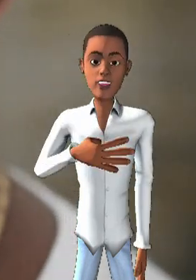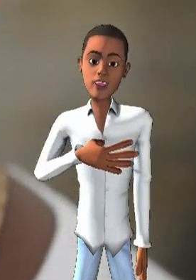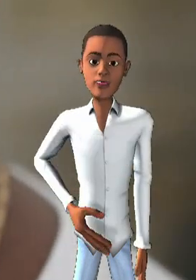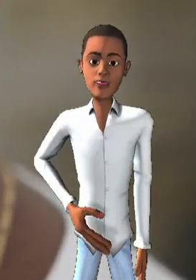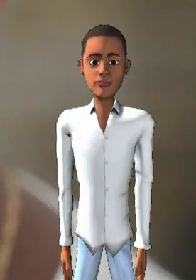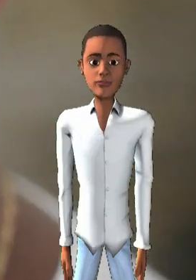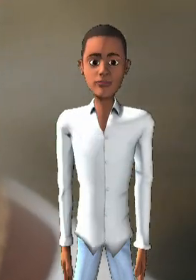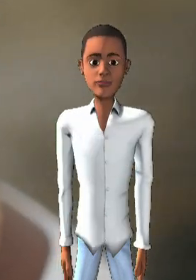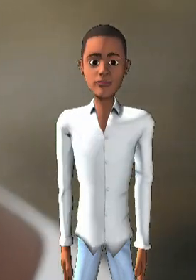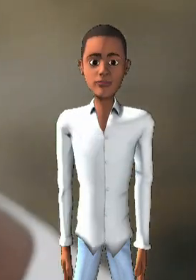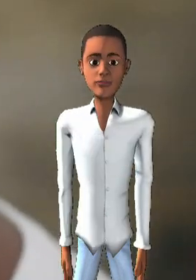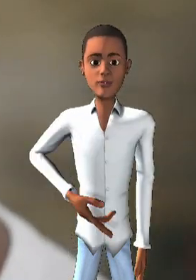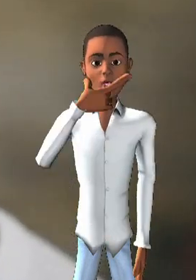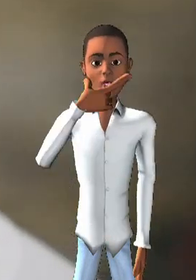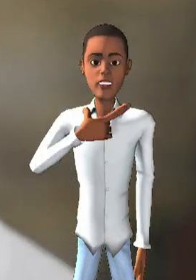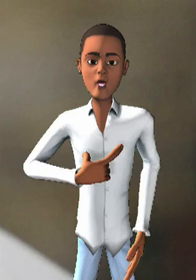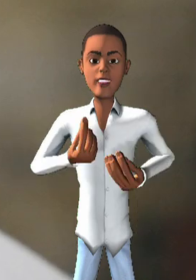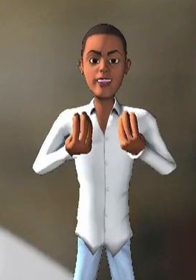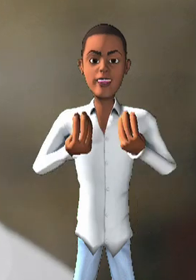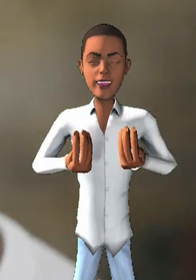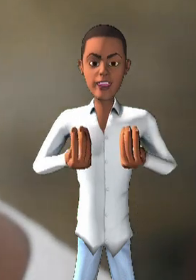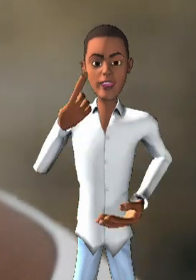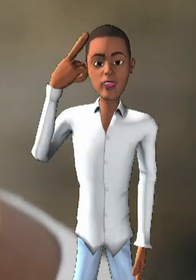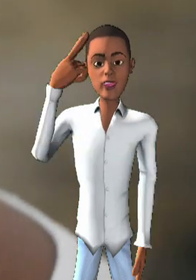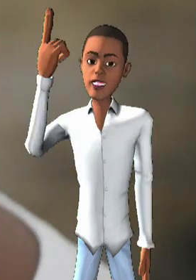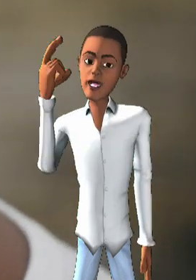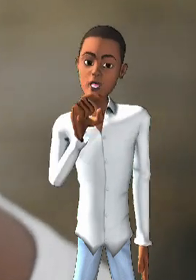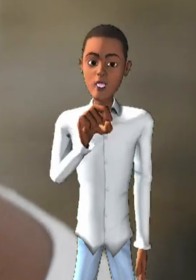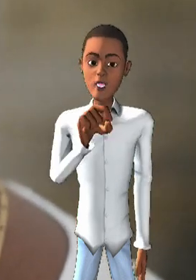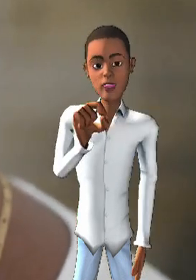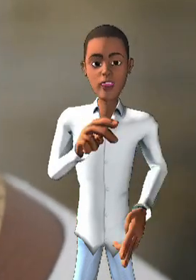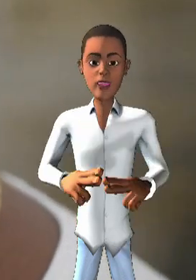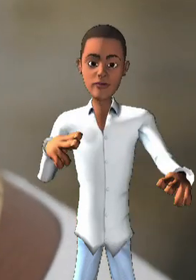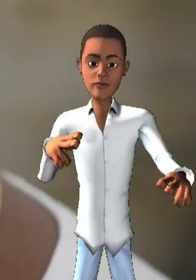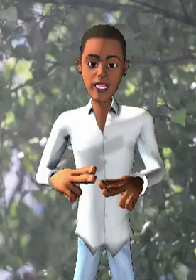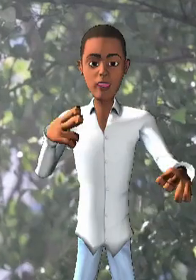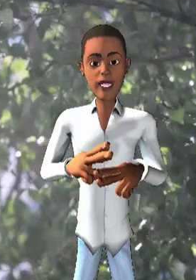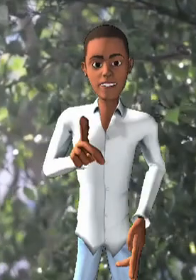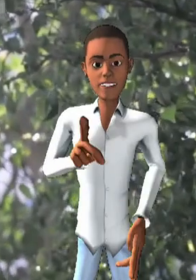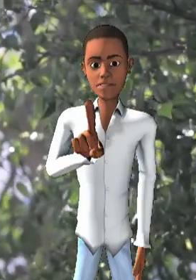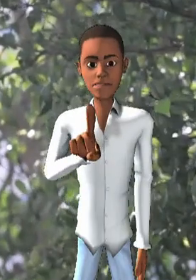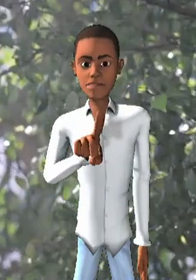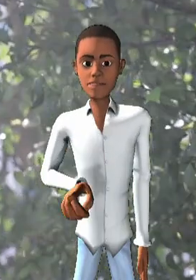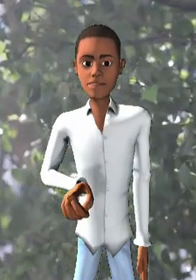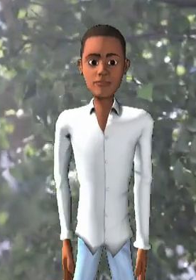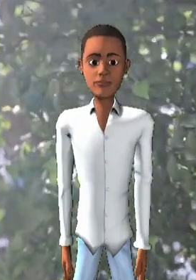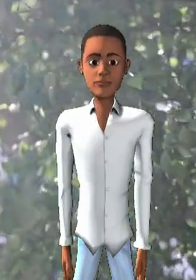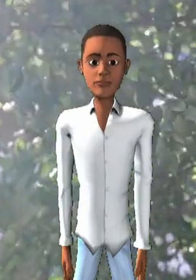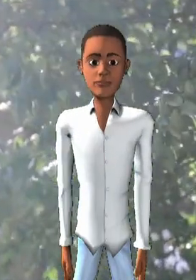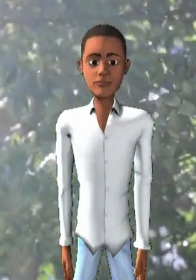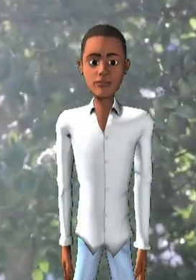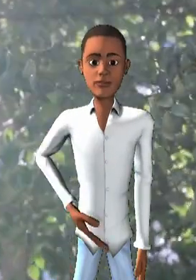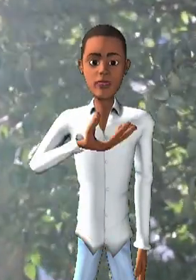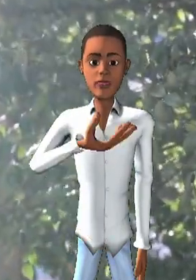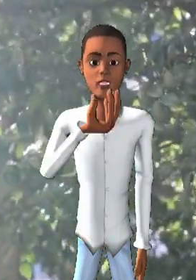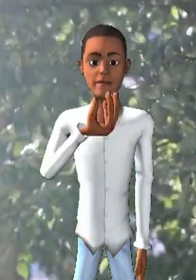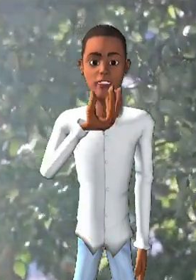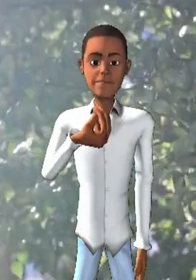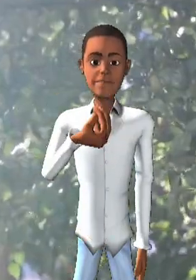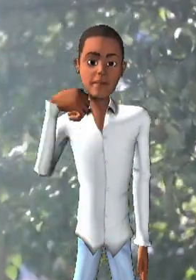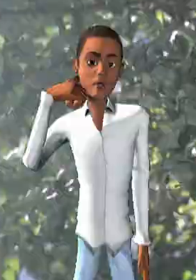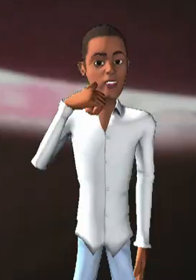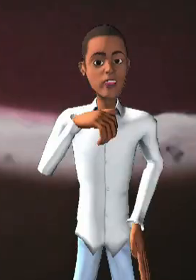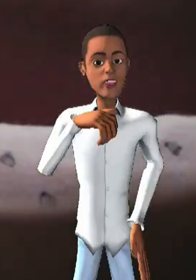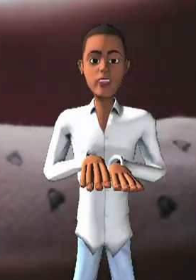você sente. O que você é, o que você pensa, sem se mascarar. A igualdade